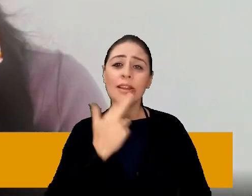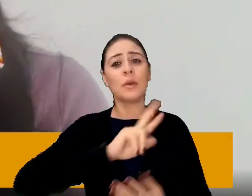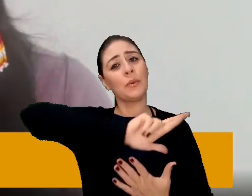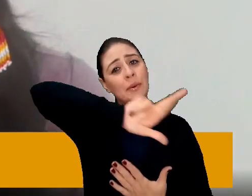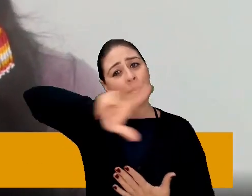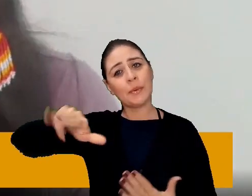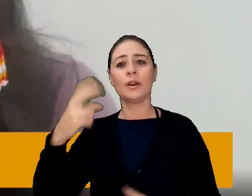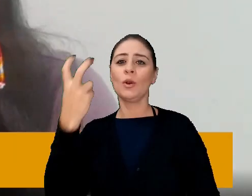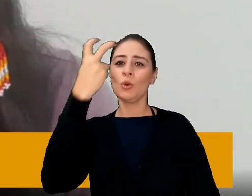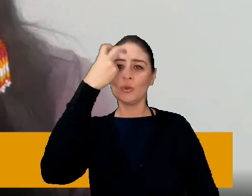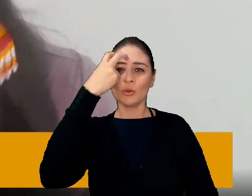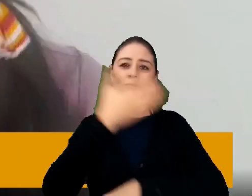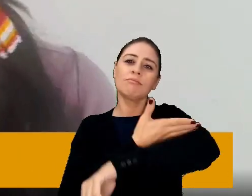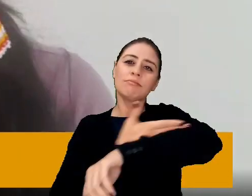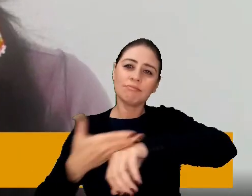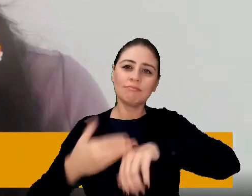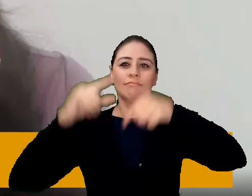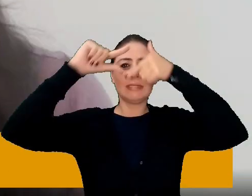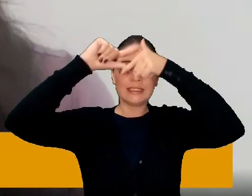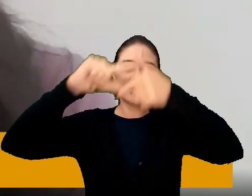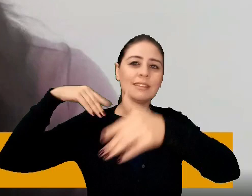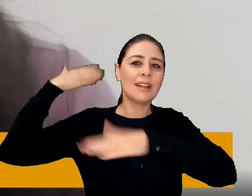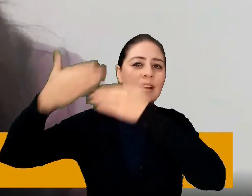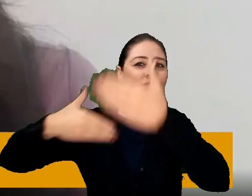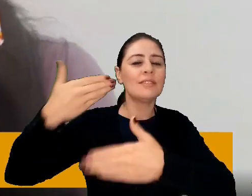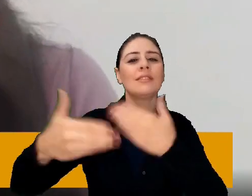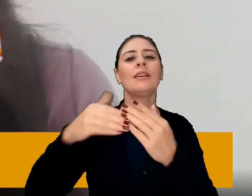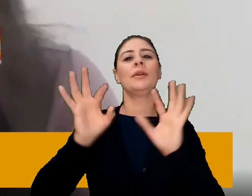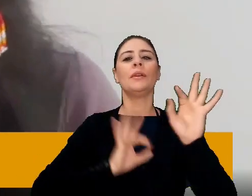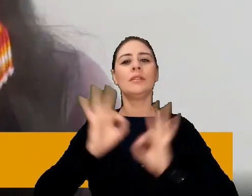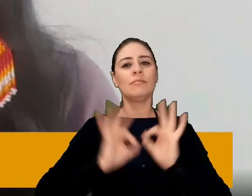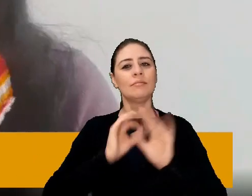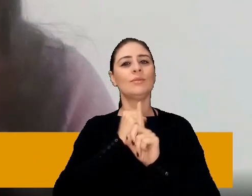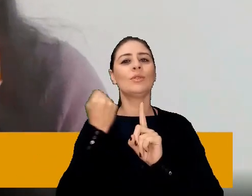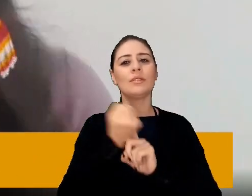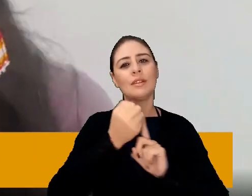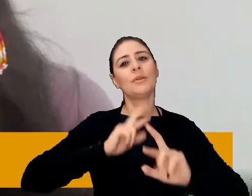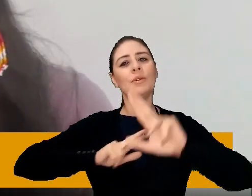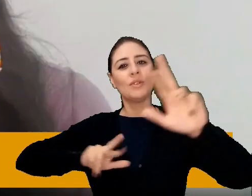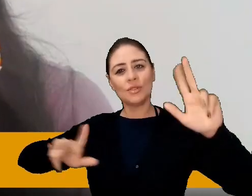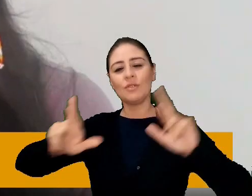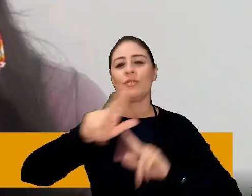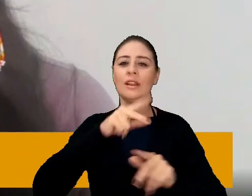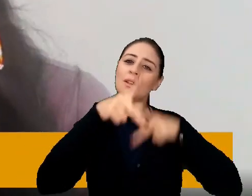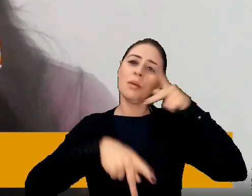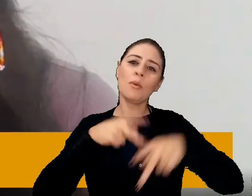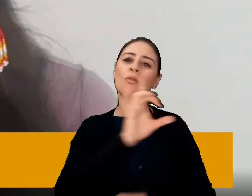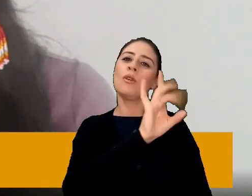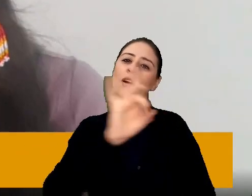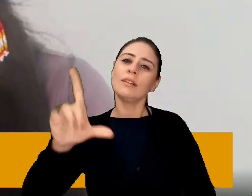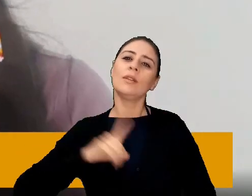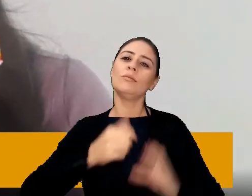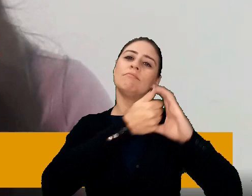diferentes, que têm costumes diferentes, tradições diferentes, organização social diferente. Cada povo